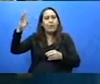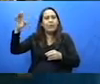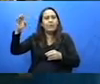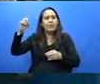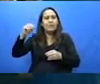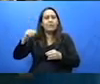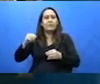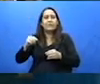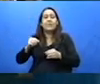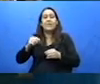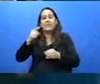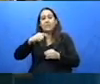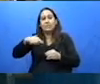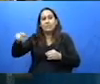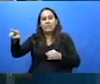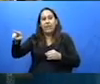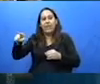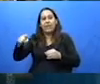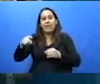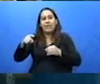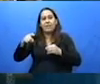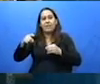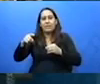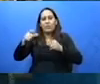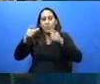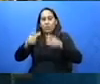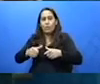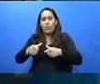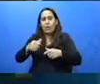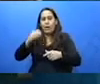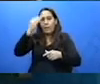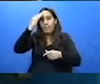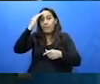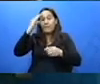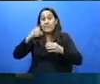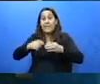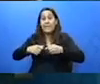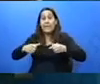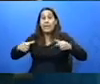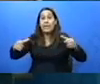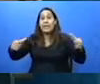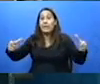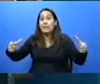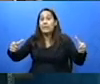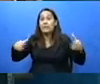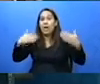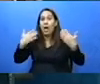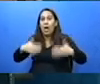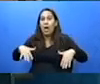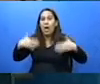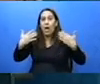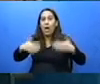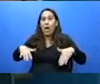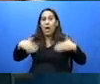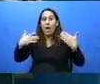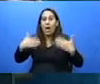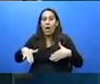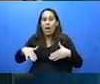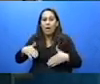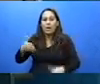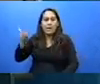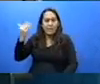e vai em algum lugar, a gente acha aquilo grandioso. Você já visitou o seu prezinho de quando